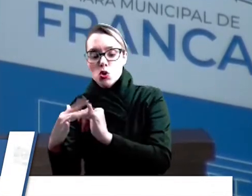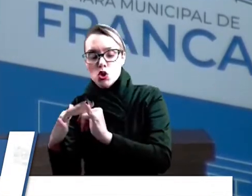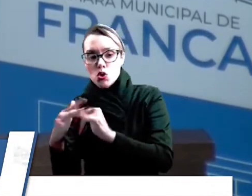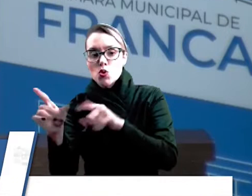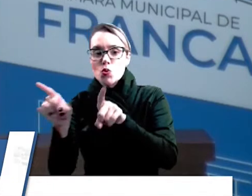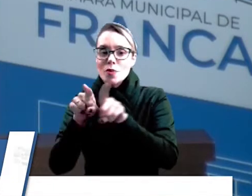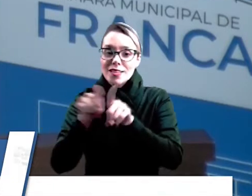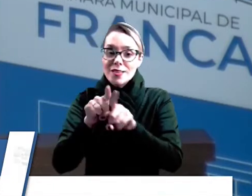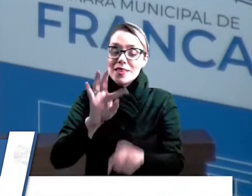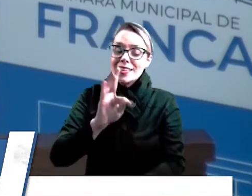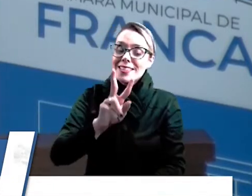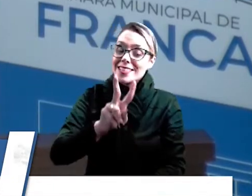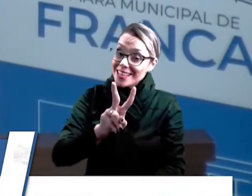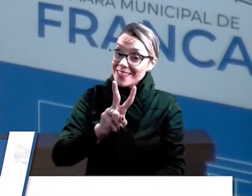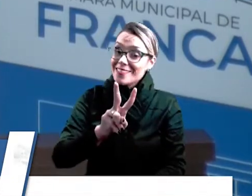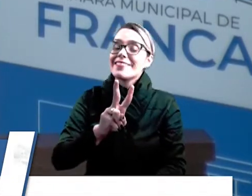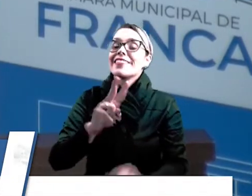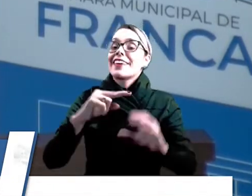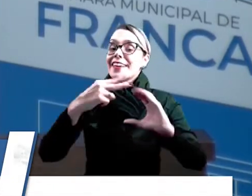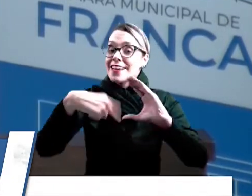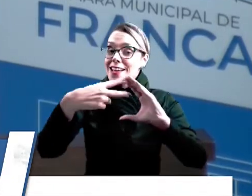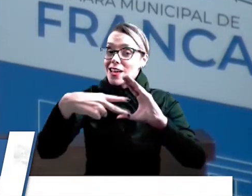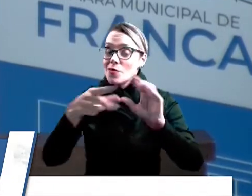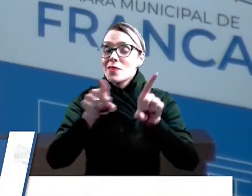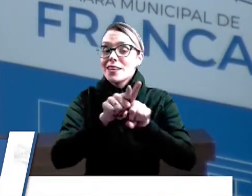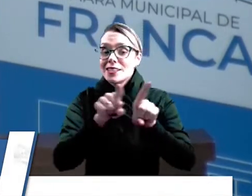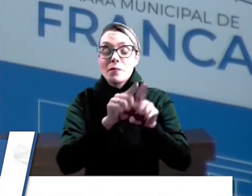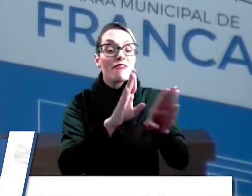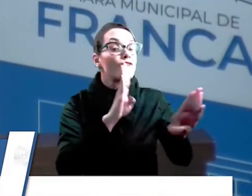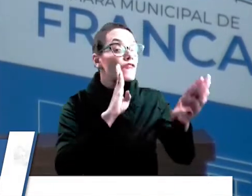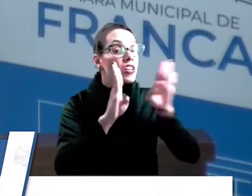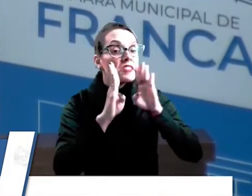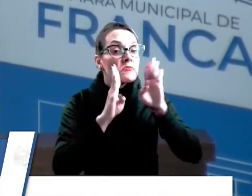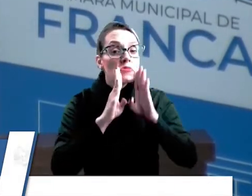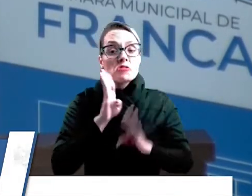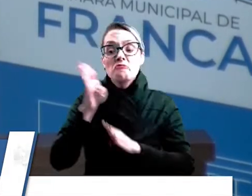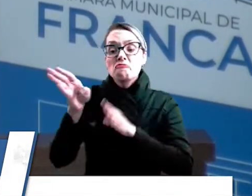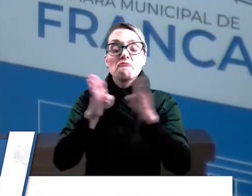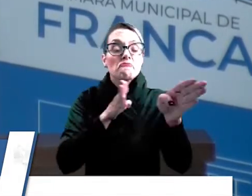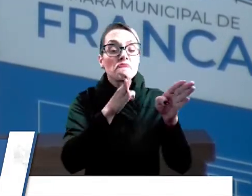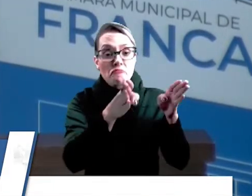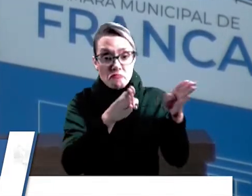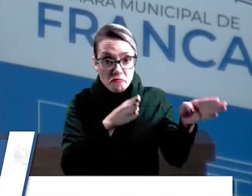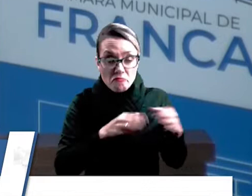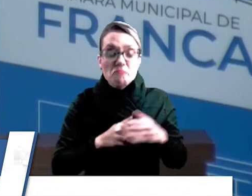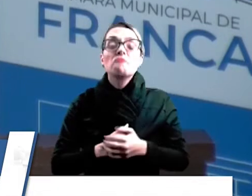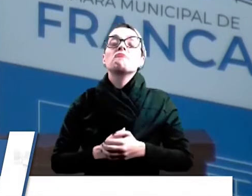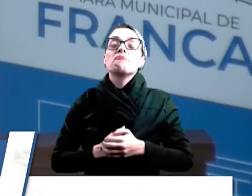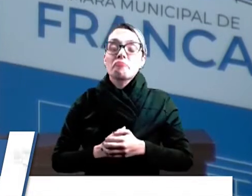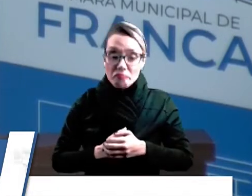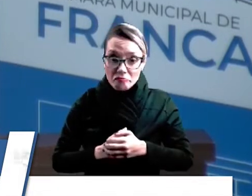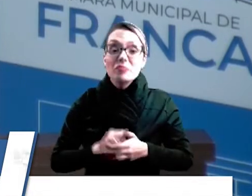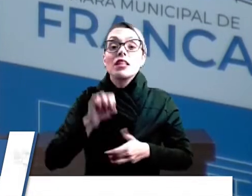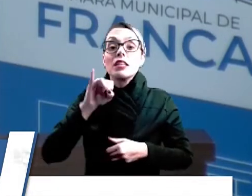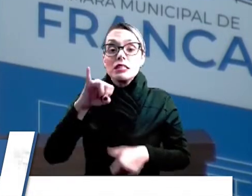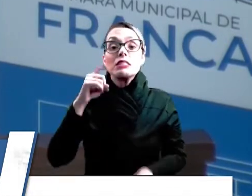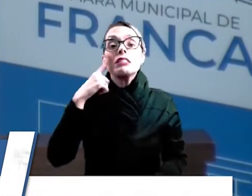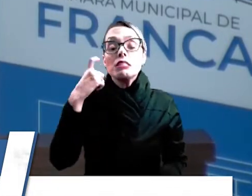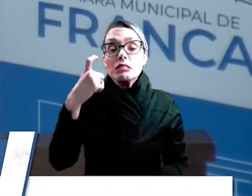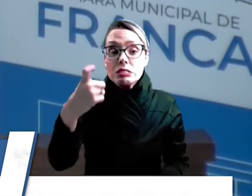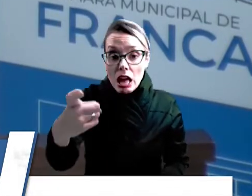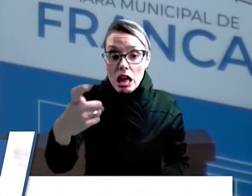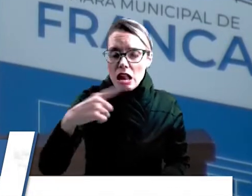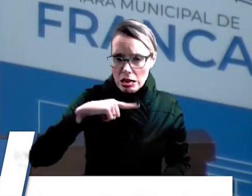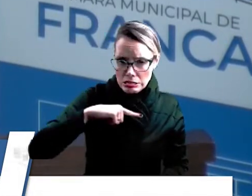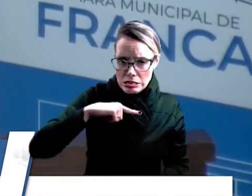Facebook. Espero que aqueles que tiverem interesse na questão ambiental, na questão da